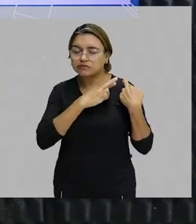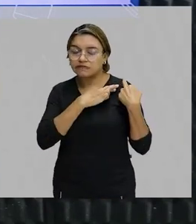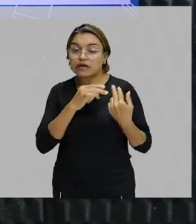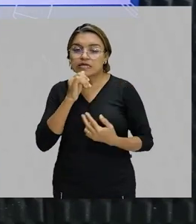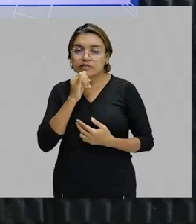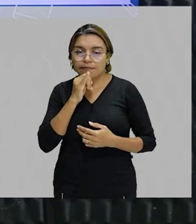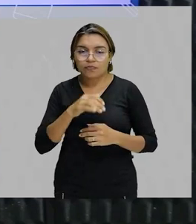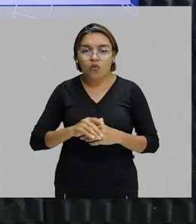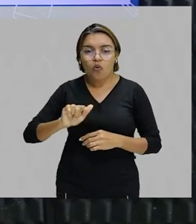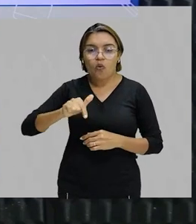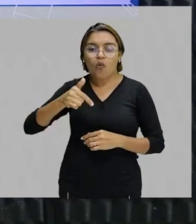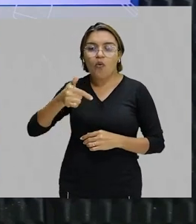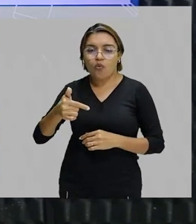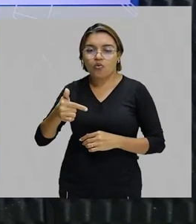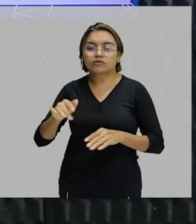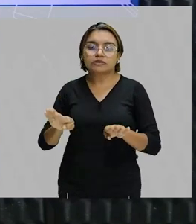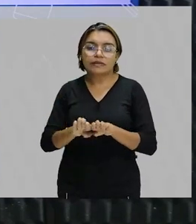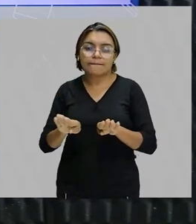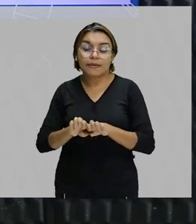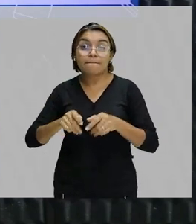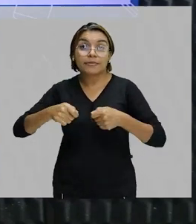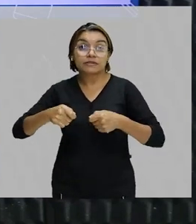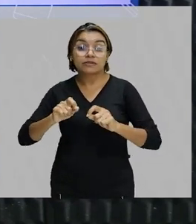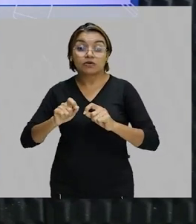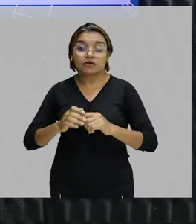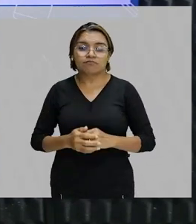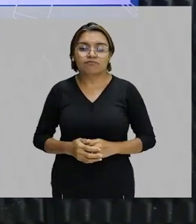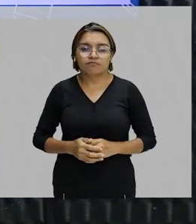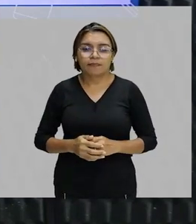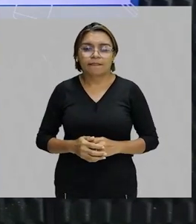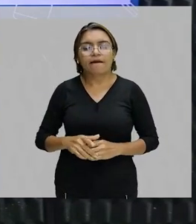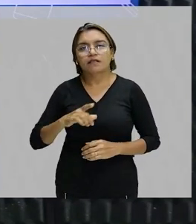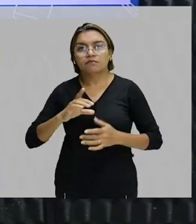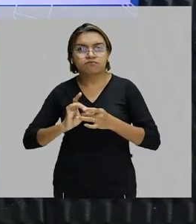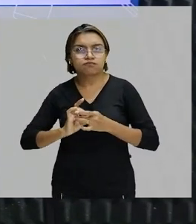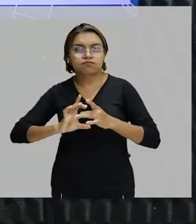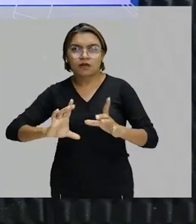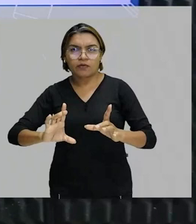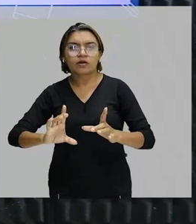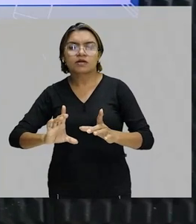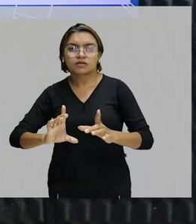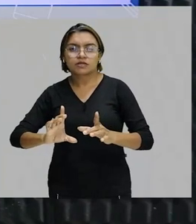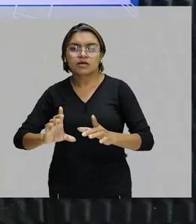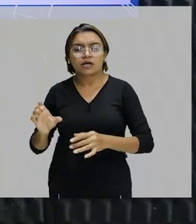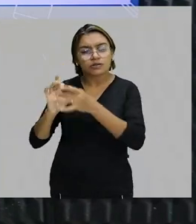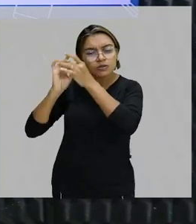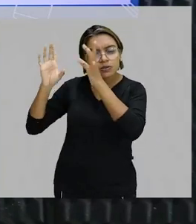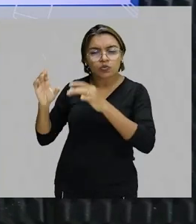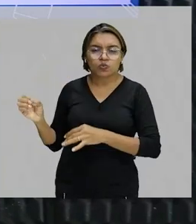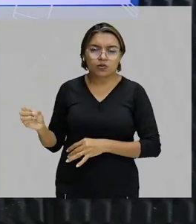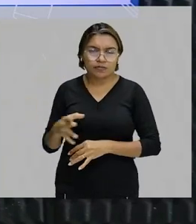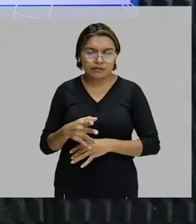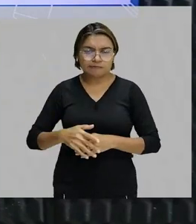consolidar é necessário que haja o regime democrático as chamadas democracias neoliberais beleza